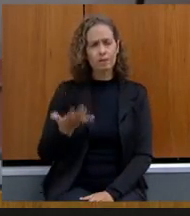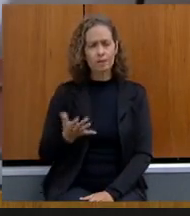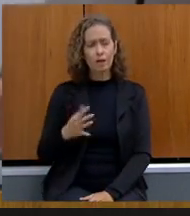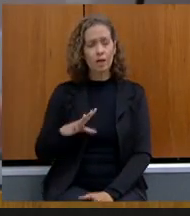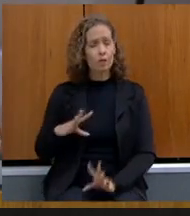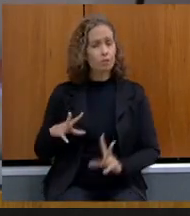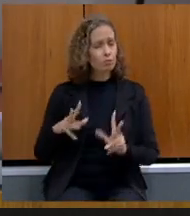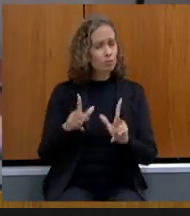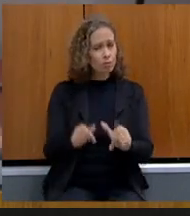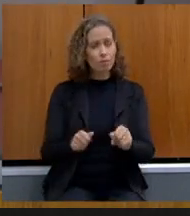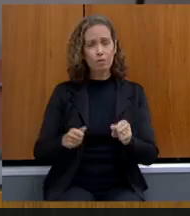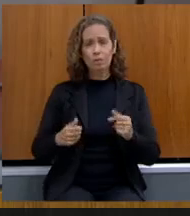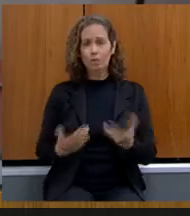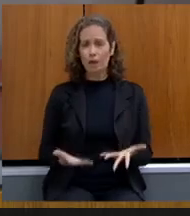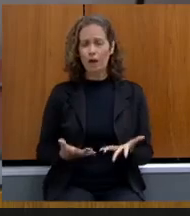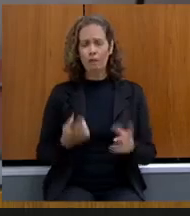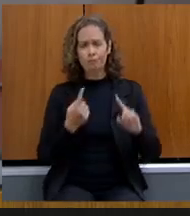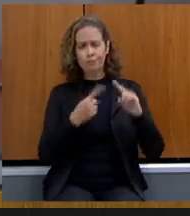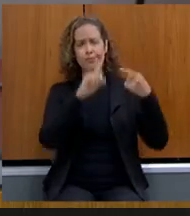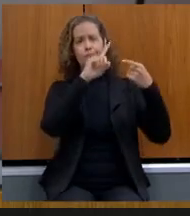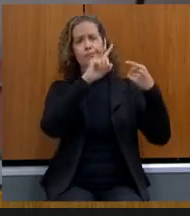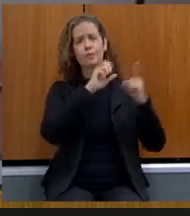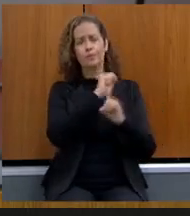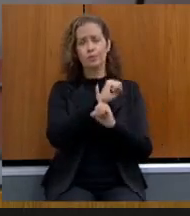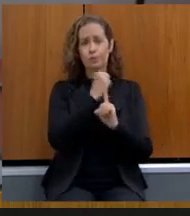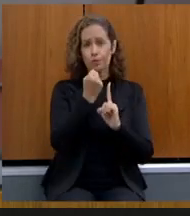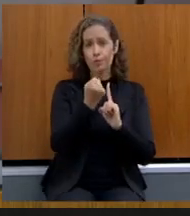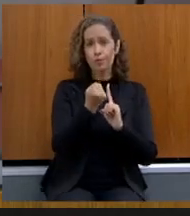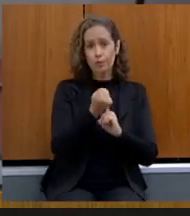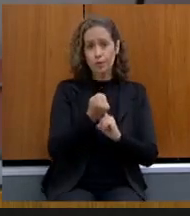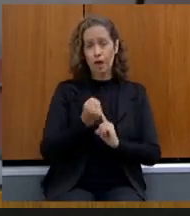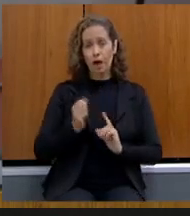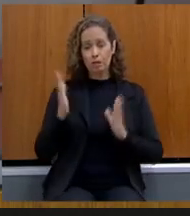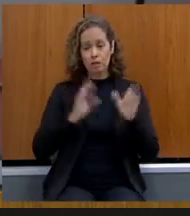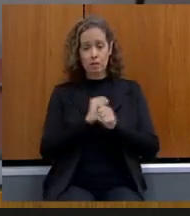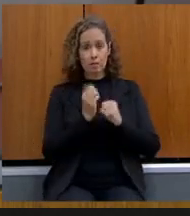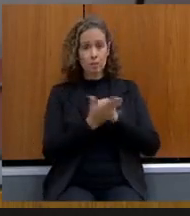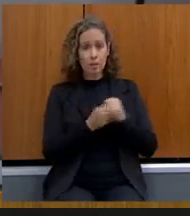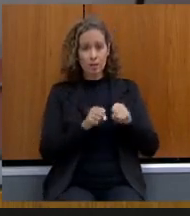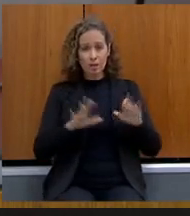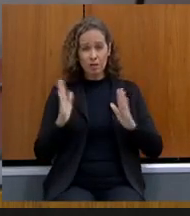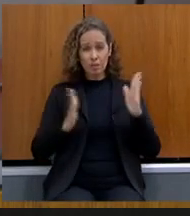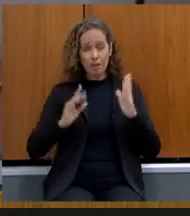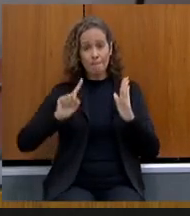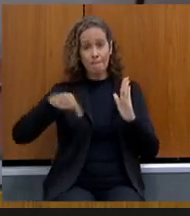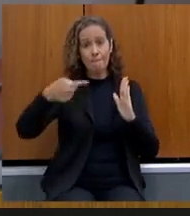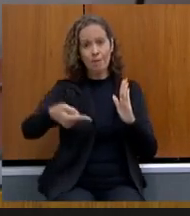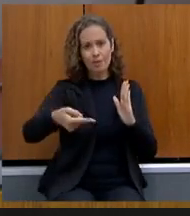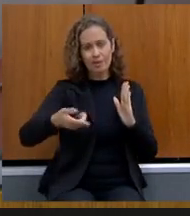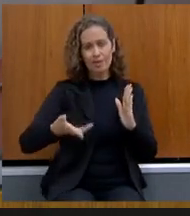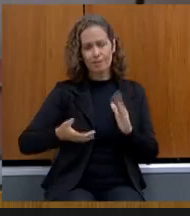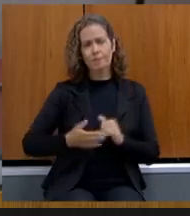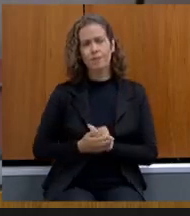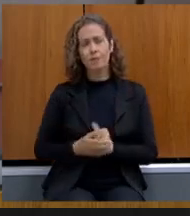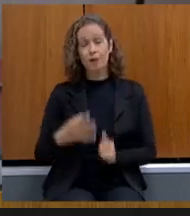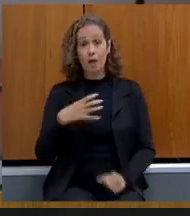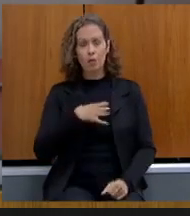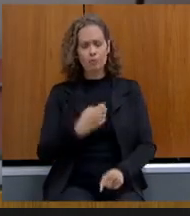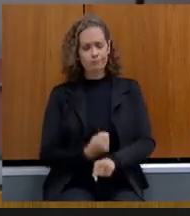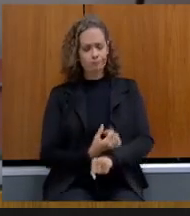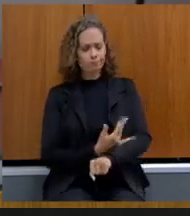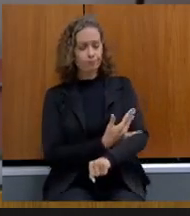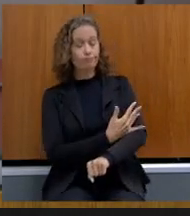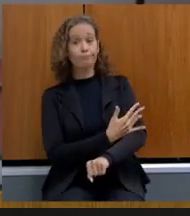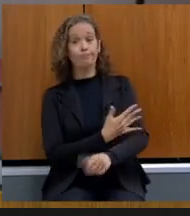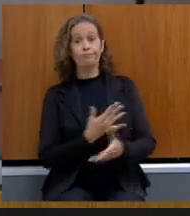total em relação a reconstrução social pós pandemia e dizia isso emocionada aqui ver